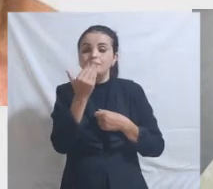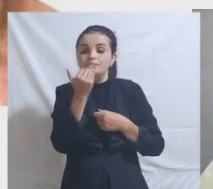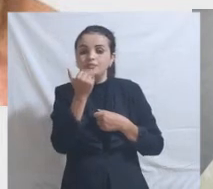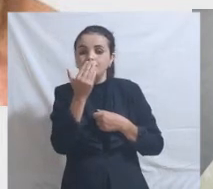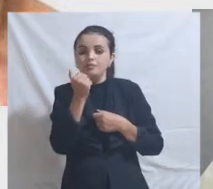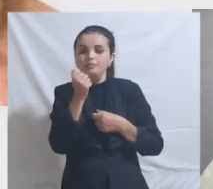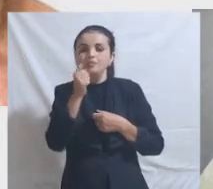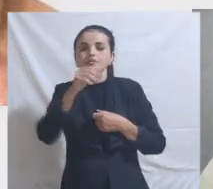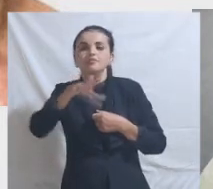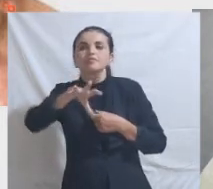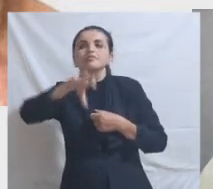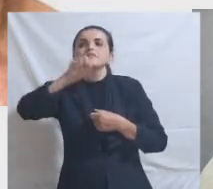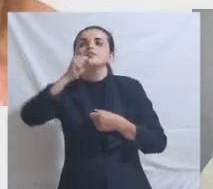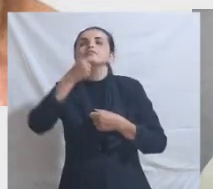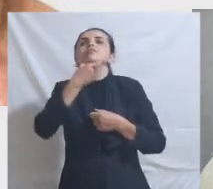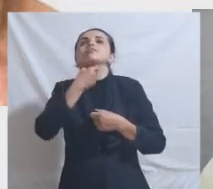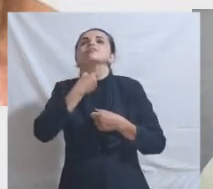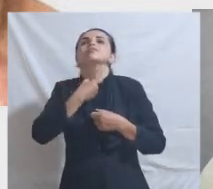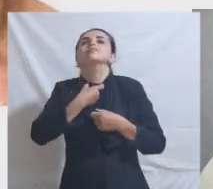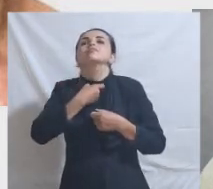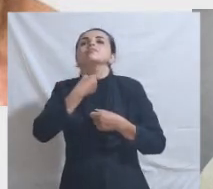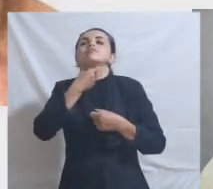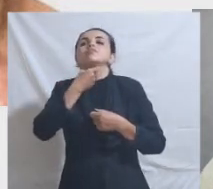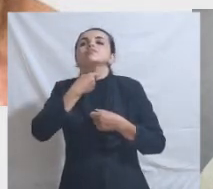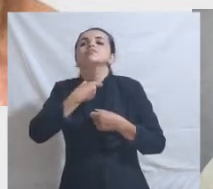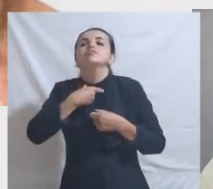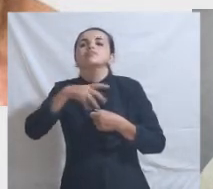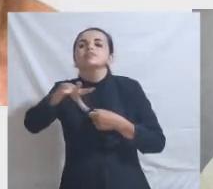ó, cadê ela?